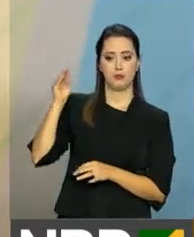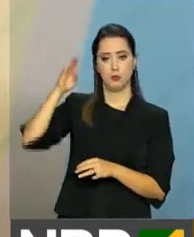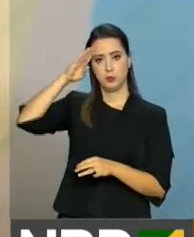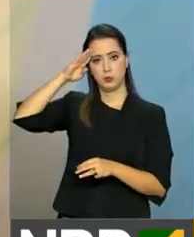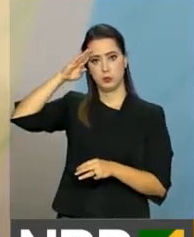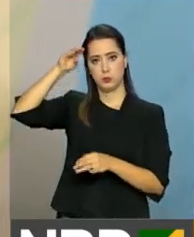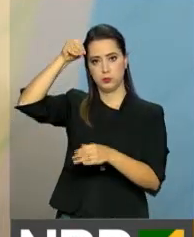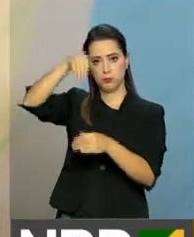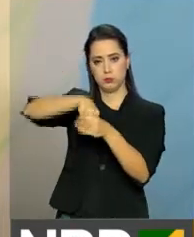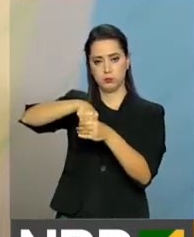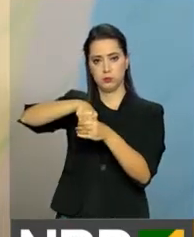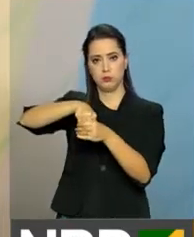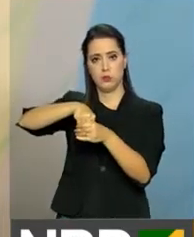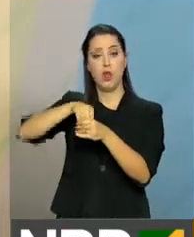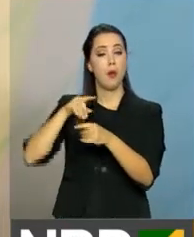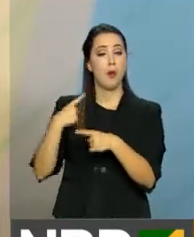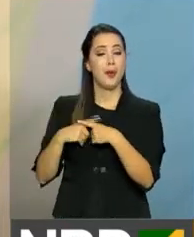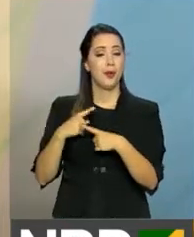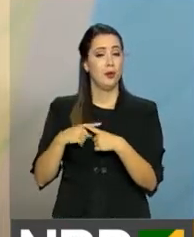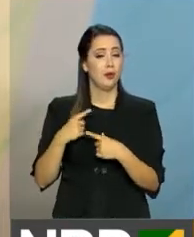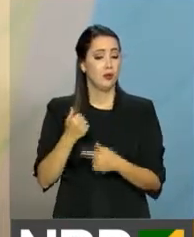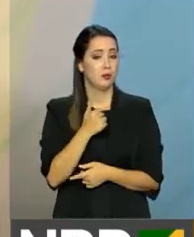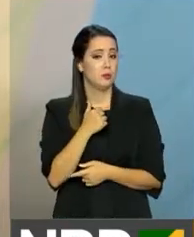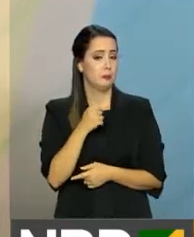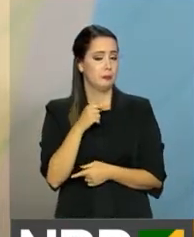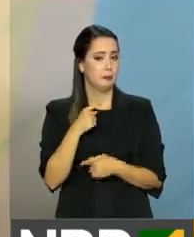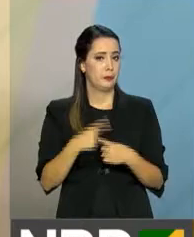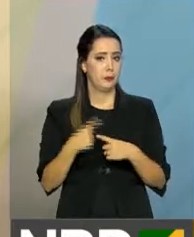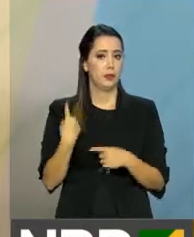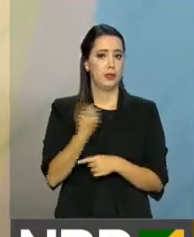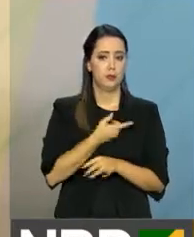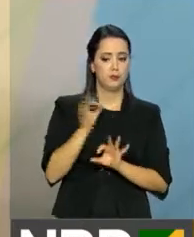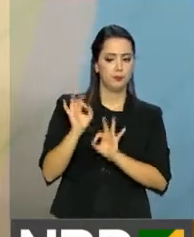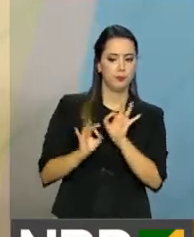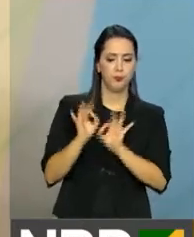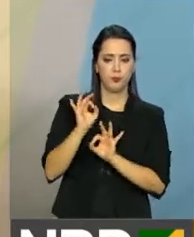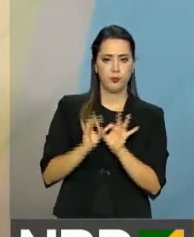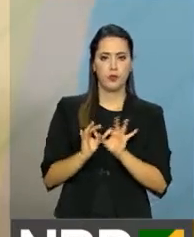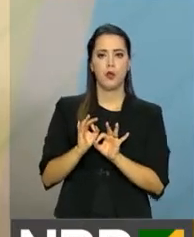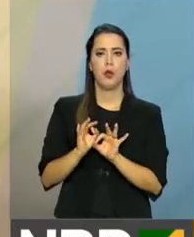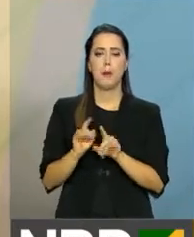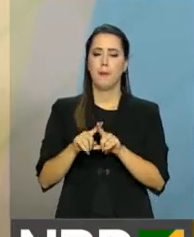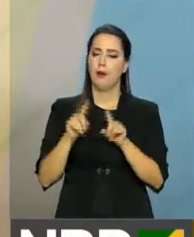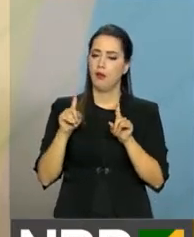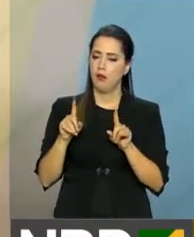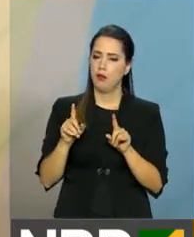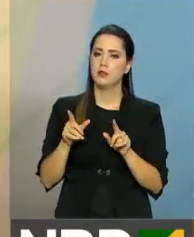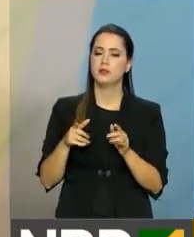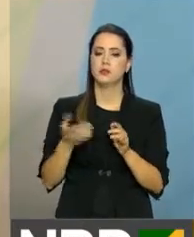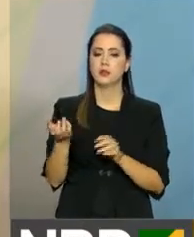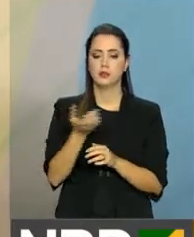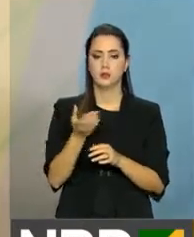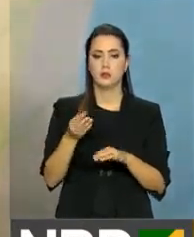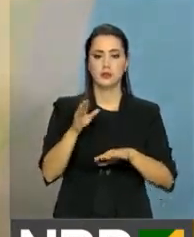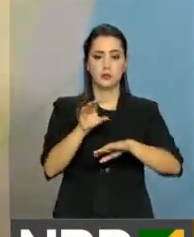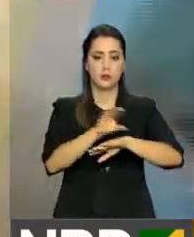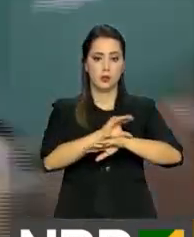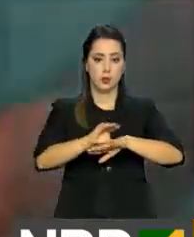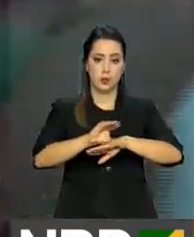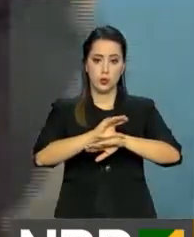cooperativa porque tomamos a cautela embora prevista na constituição portanto um instrumento legalmente